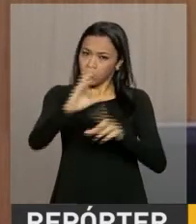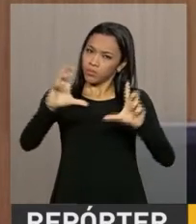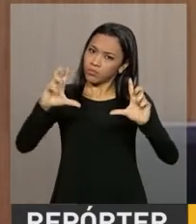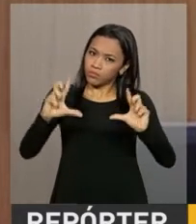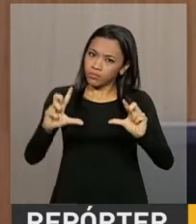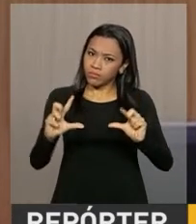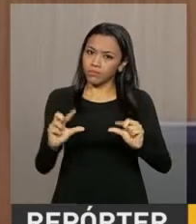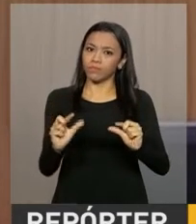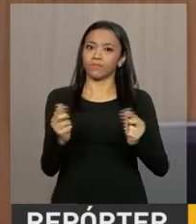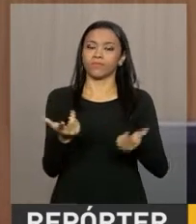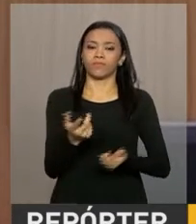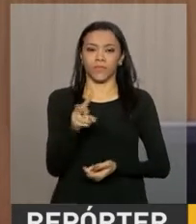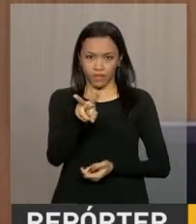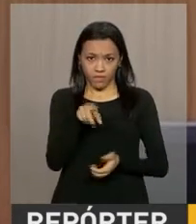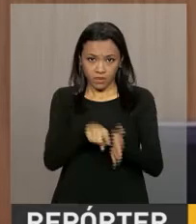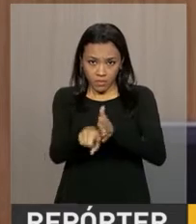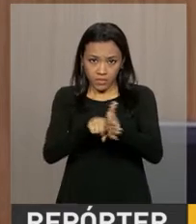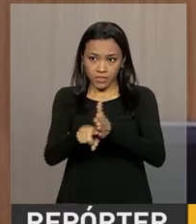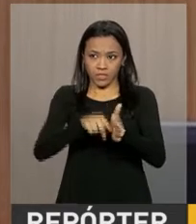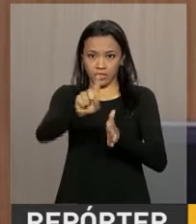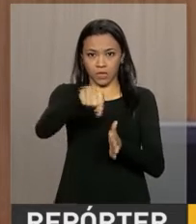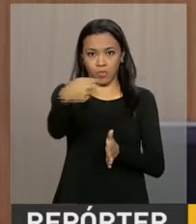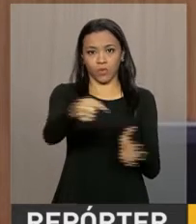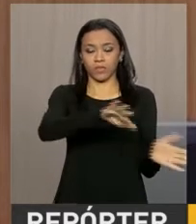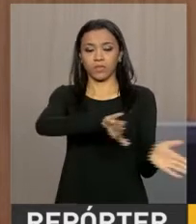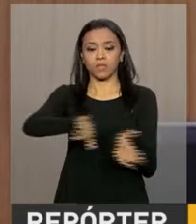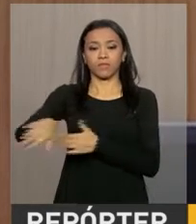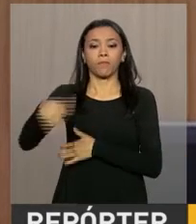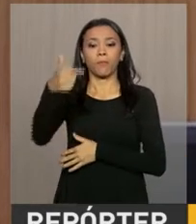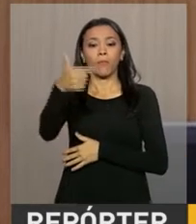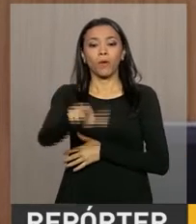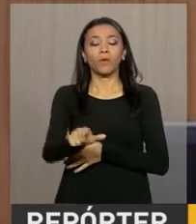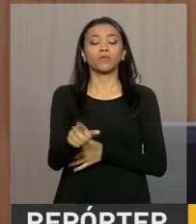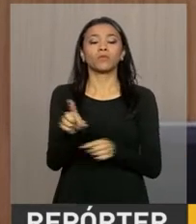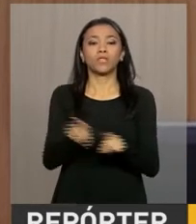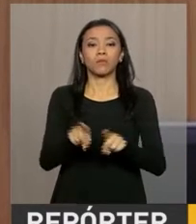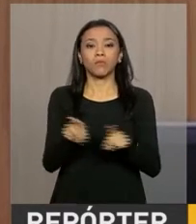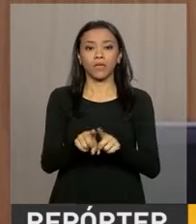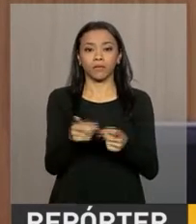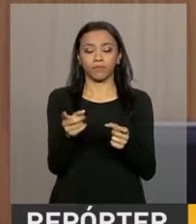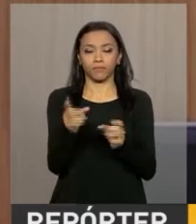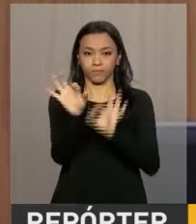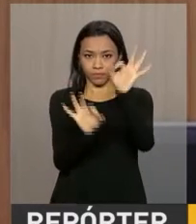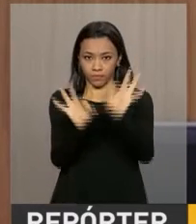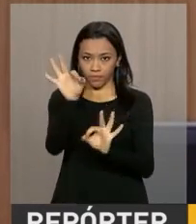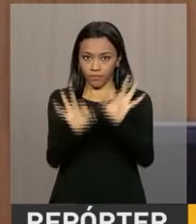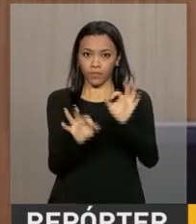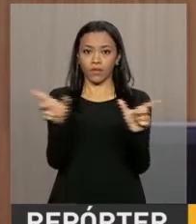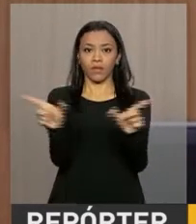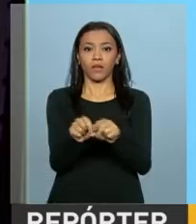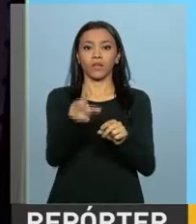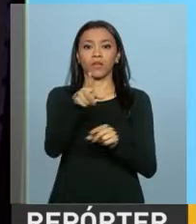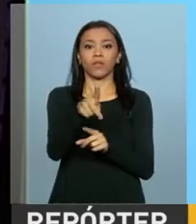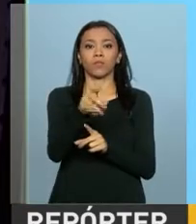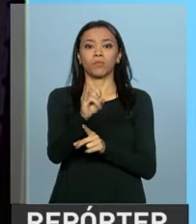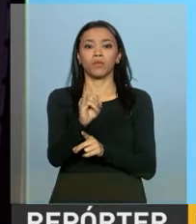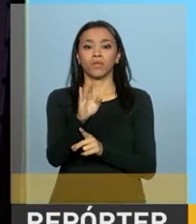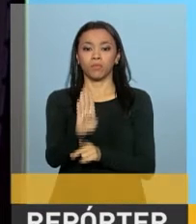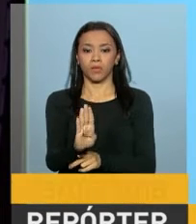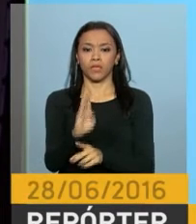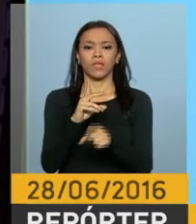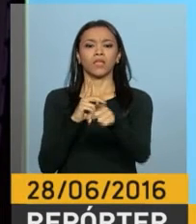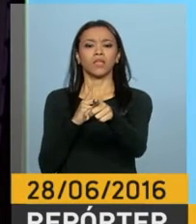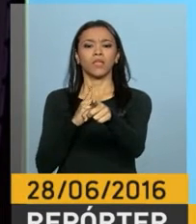de inflação. Em relação ao box de projeções para o PIB, o que nós temos para o PIB